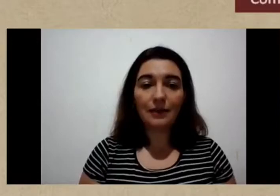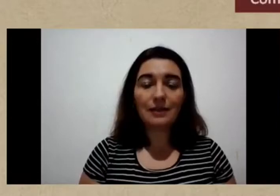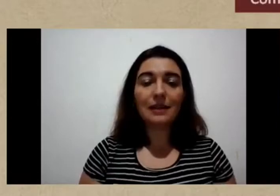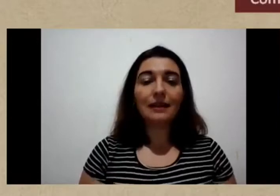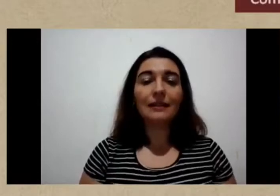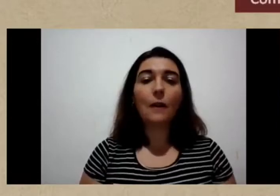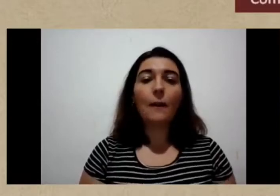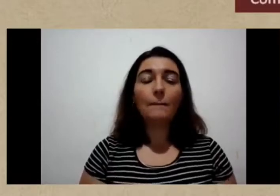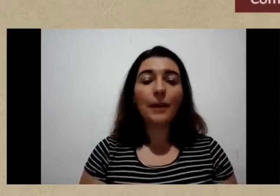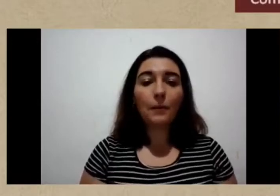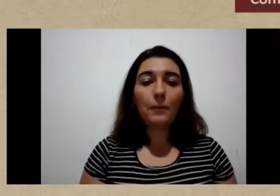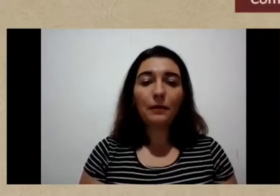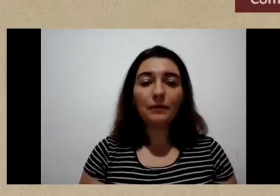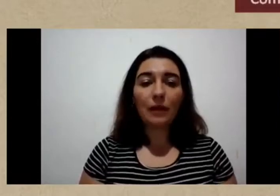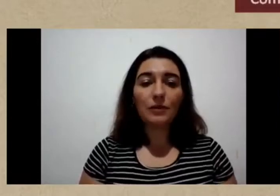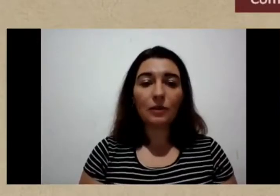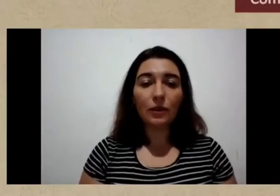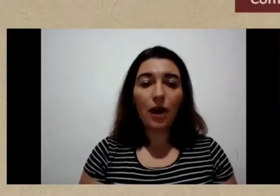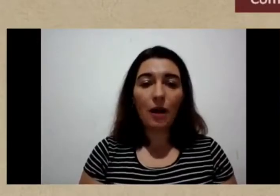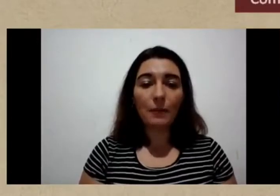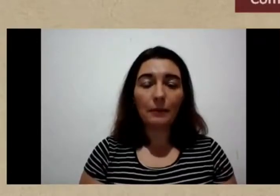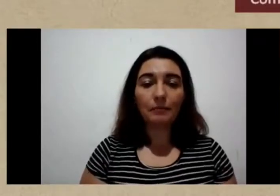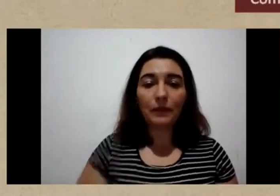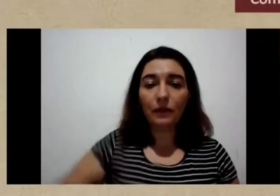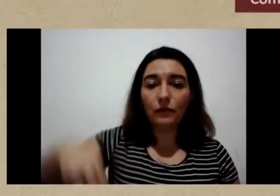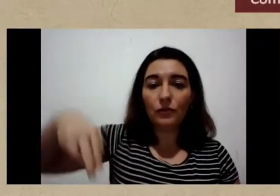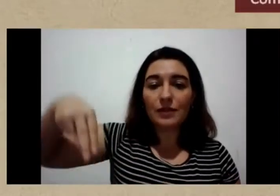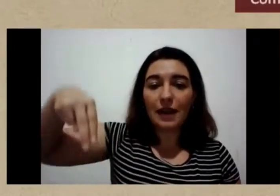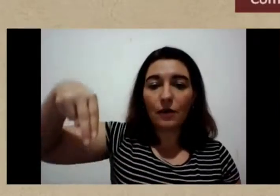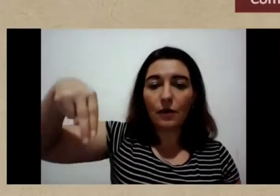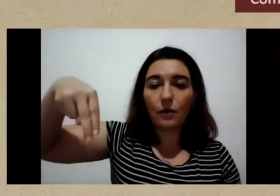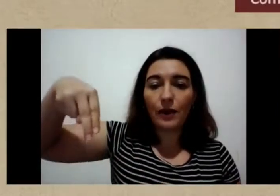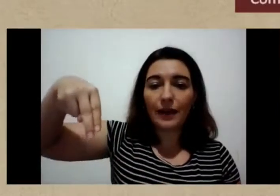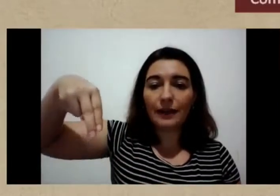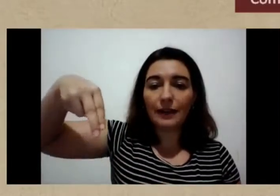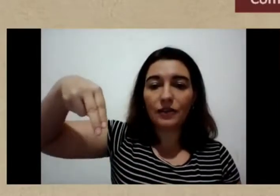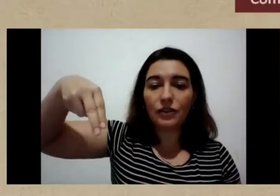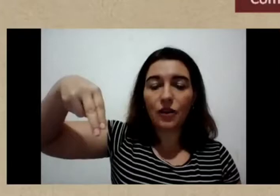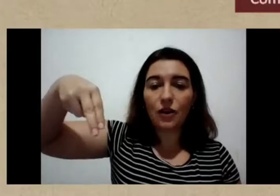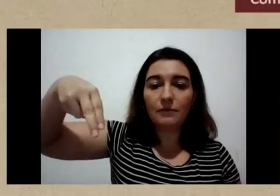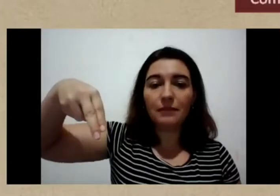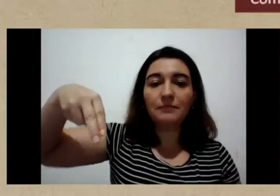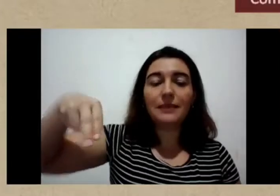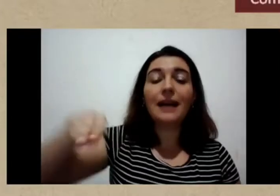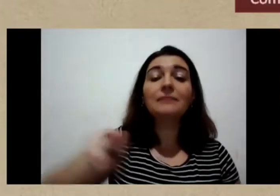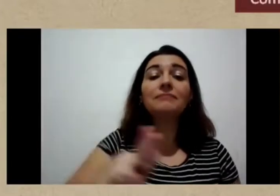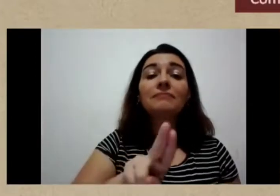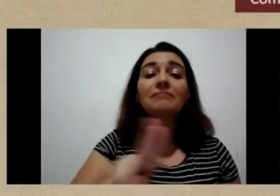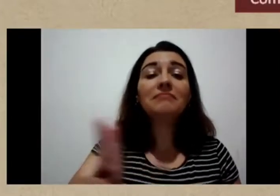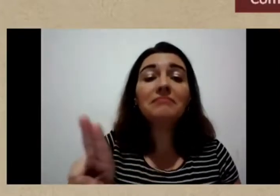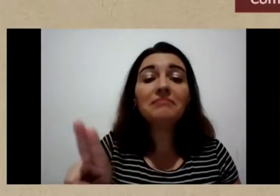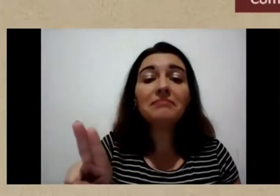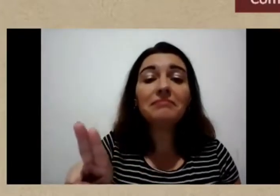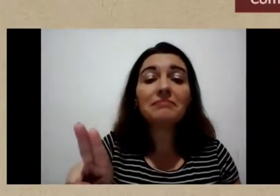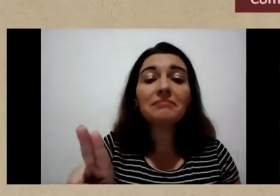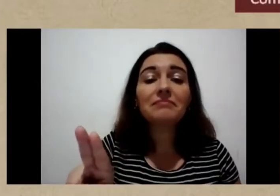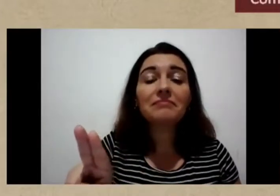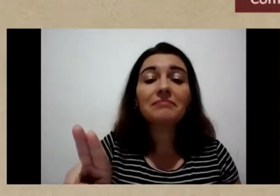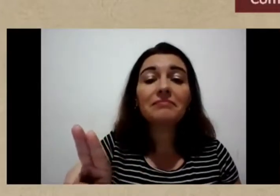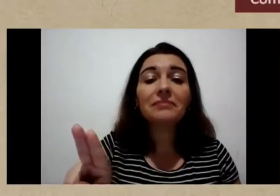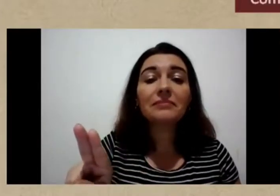em Libras. Então, para eu perguntar o seu nome, eu vou usar o N aqui de nome, tá?